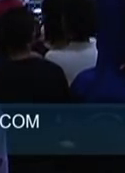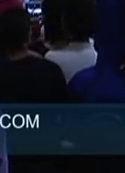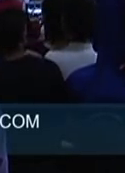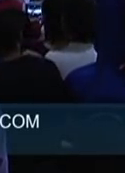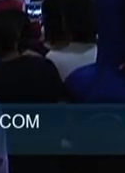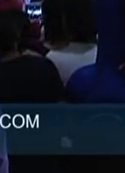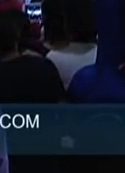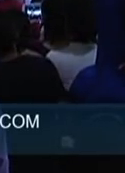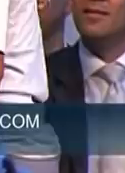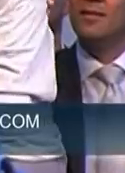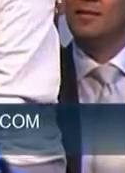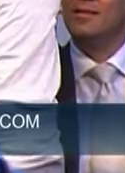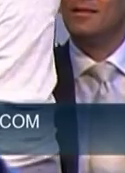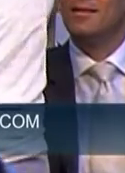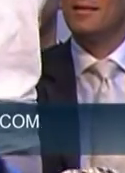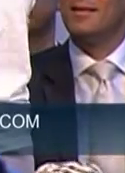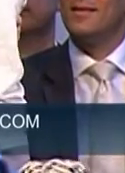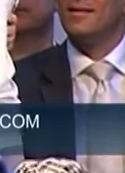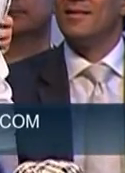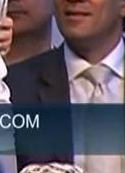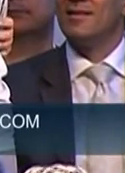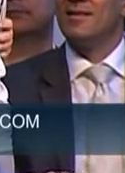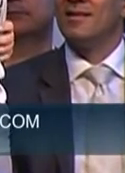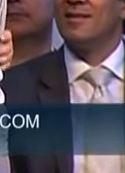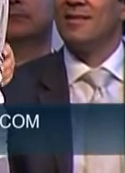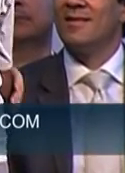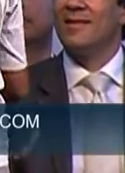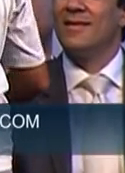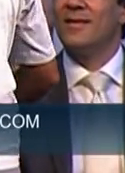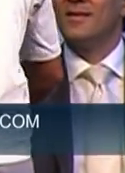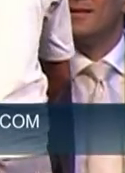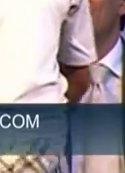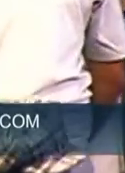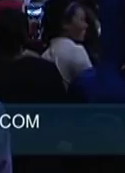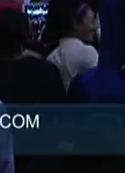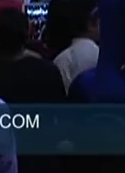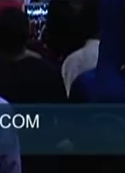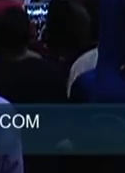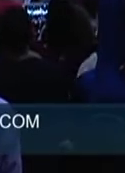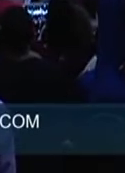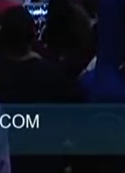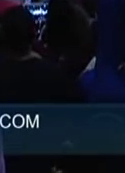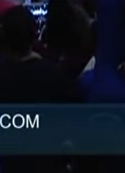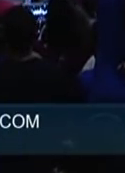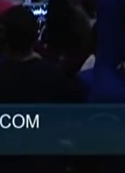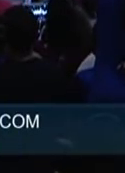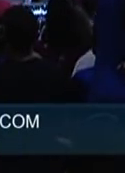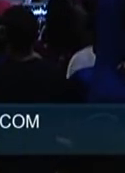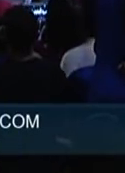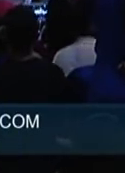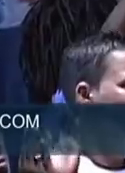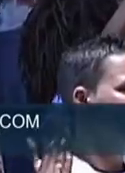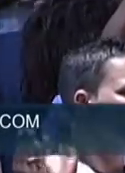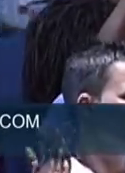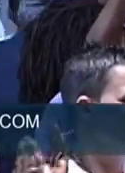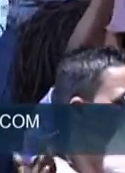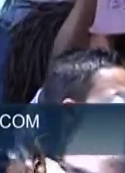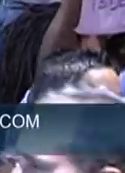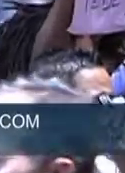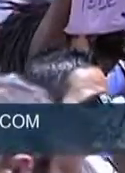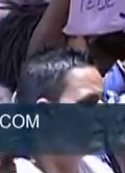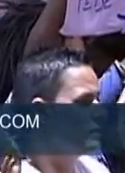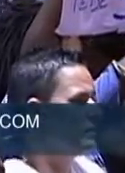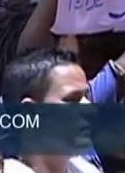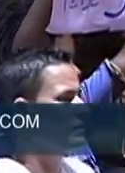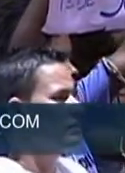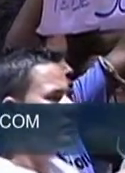catadores, conduzida por Dimi Viana, uma salva de palmas. Vamos descendo por aqui,